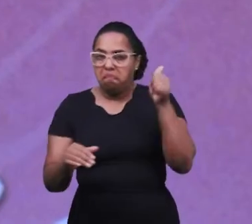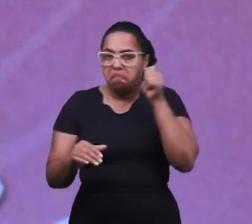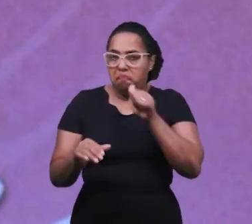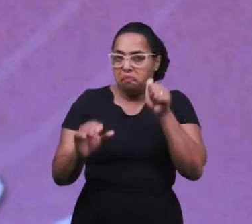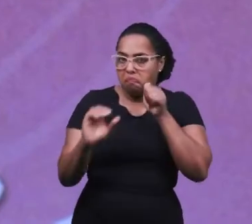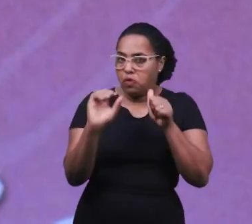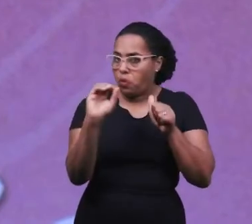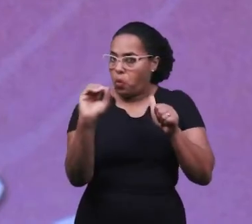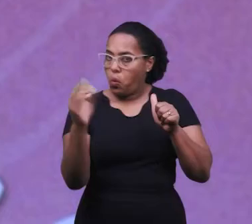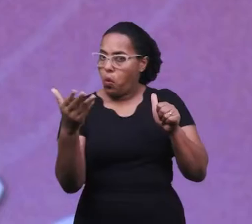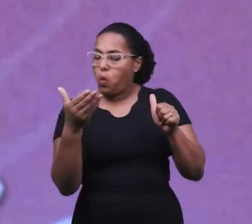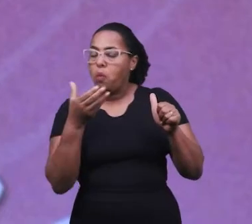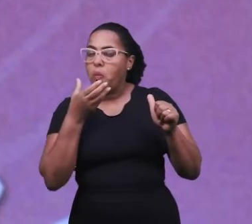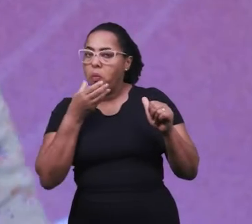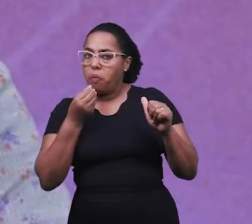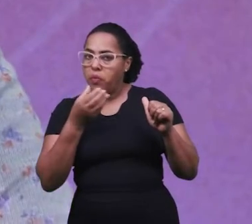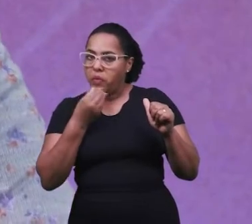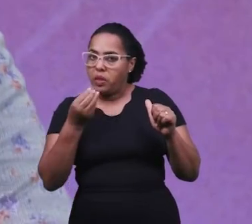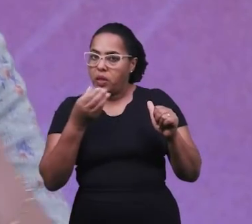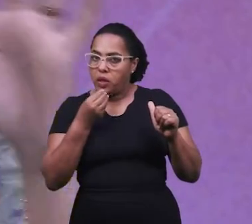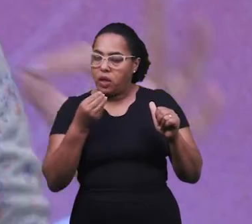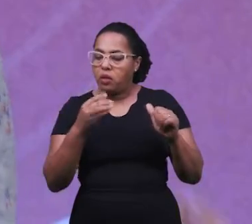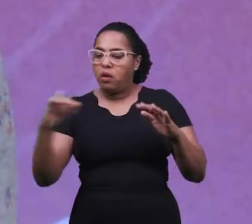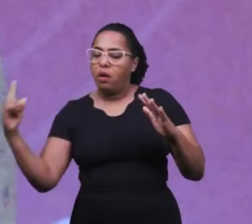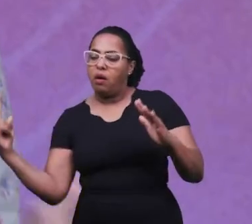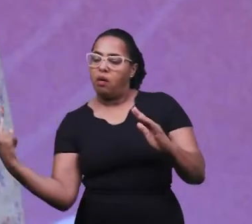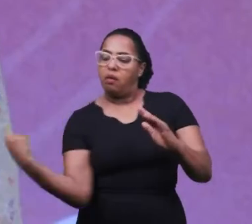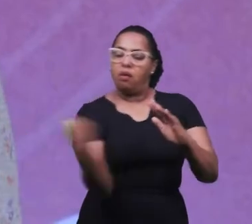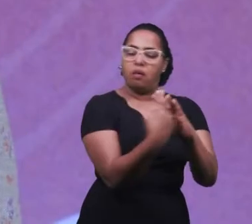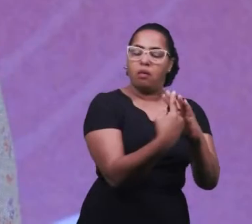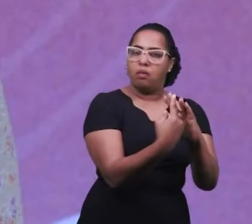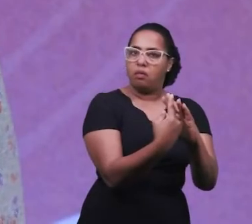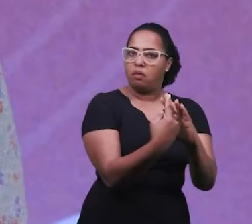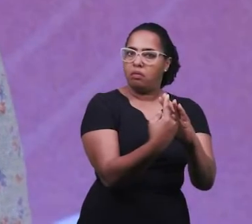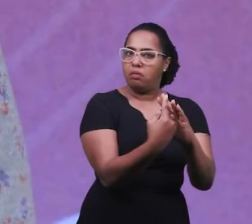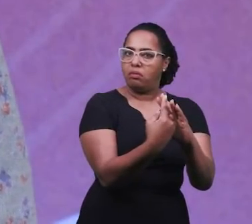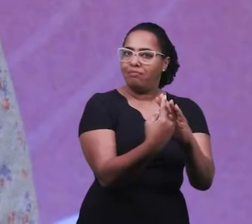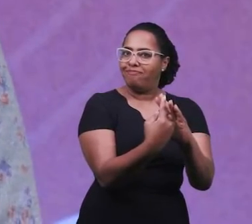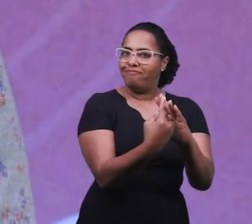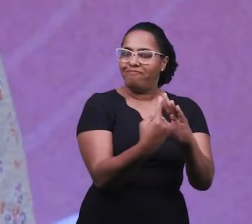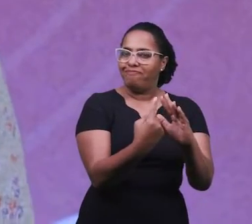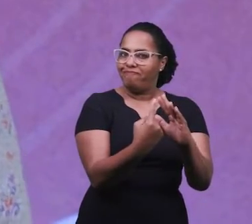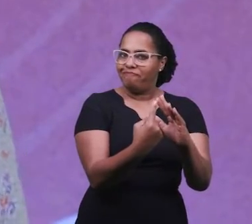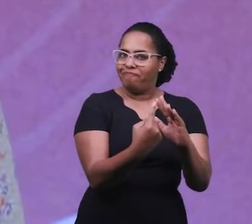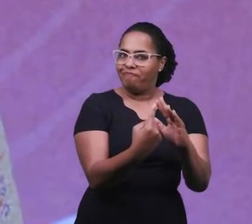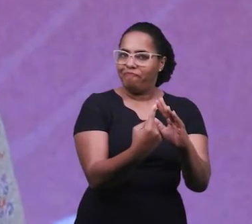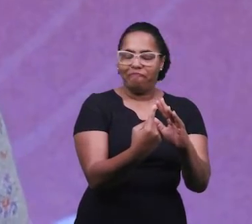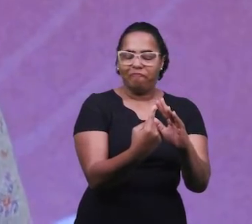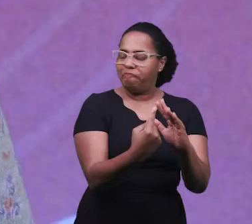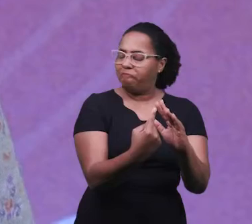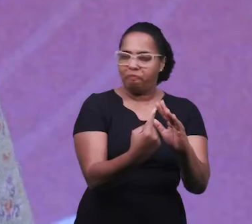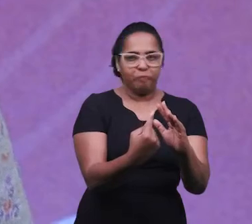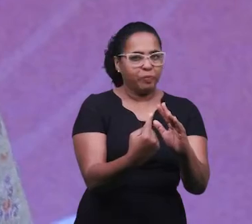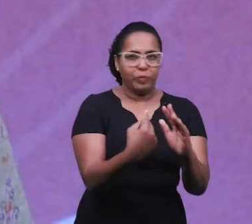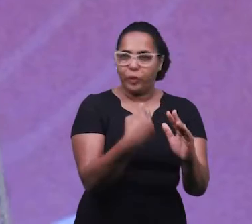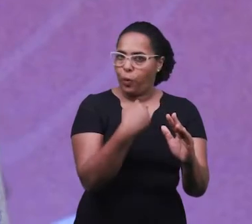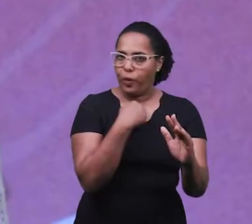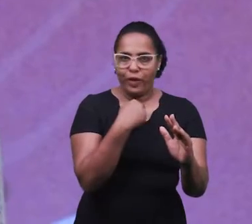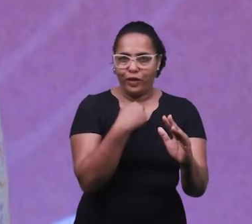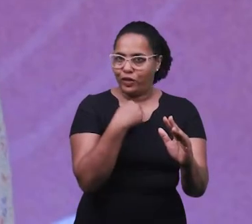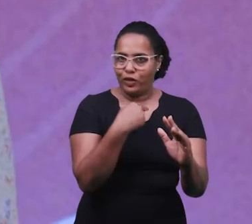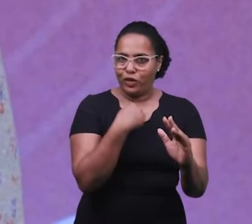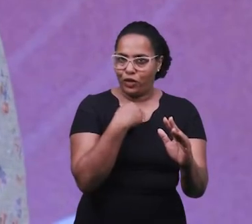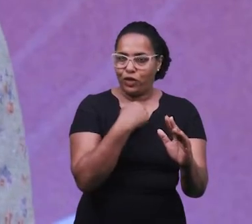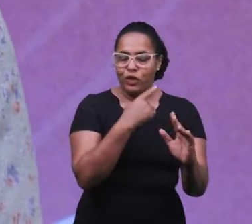meninas ou sejam meninos, não devem ser inseridos na classificação vocal.